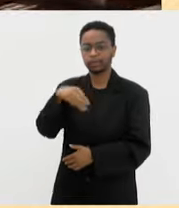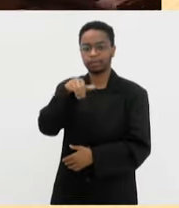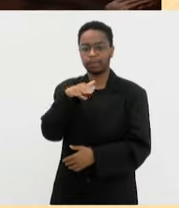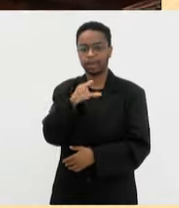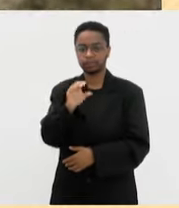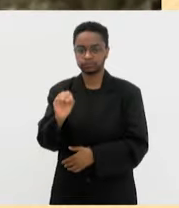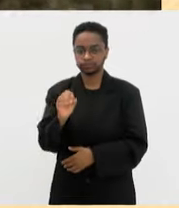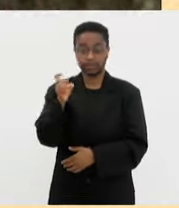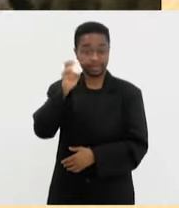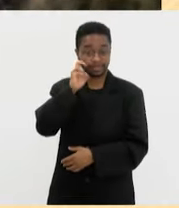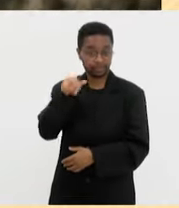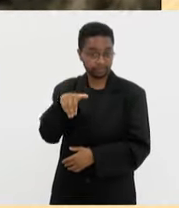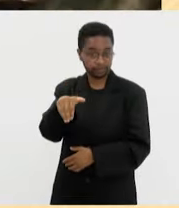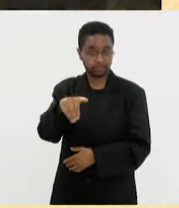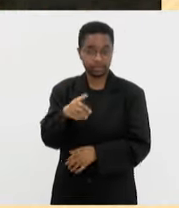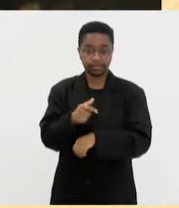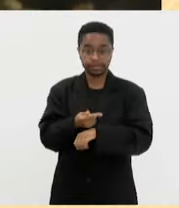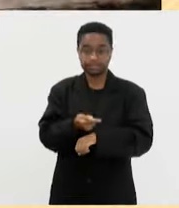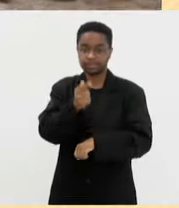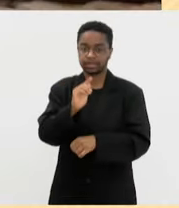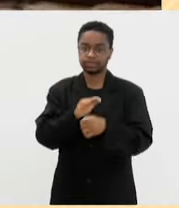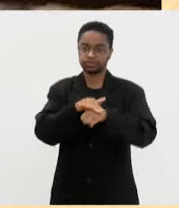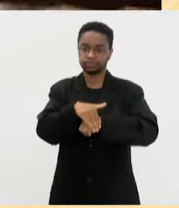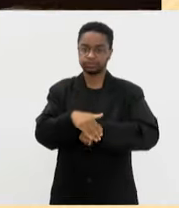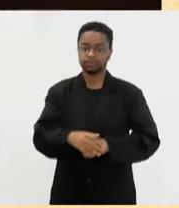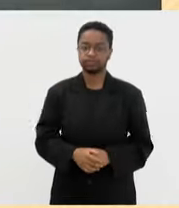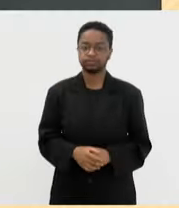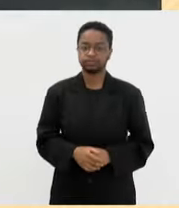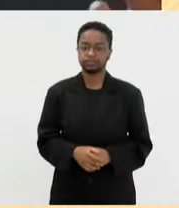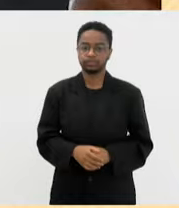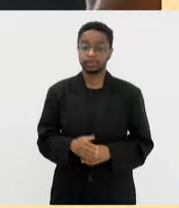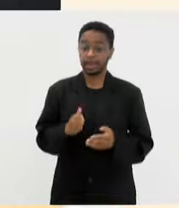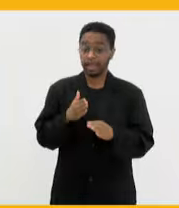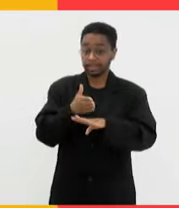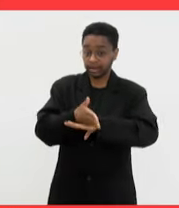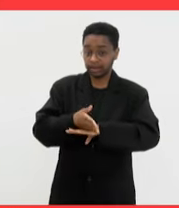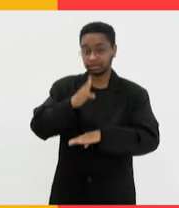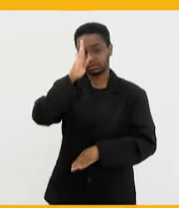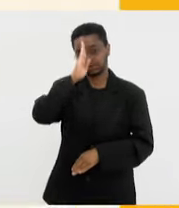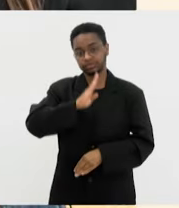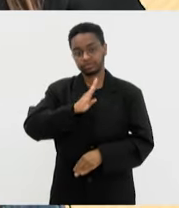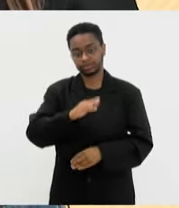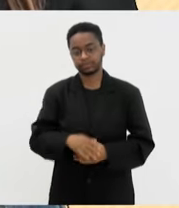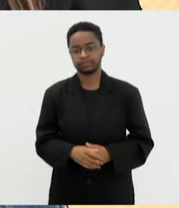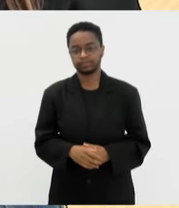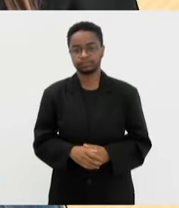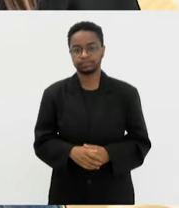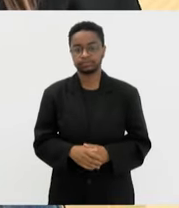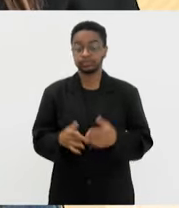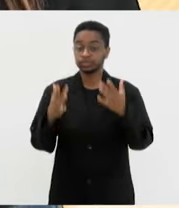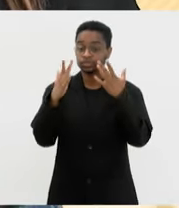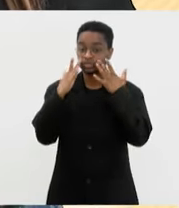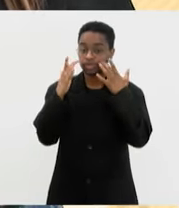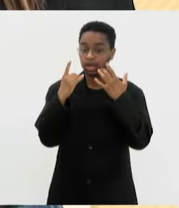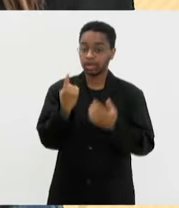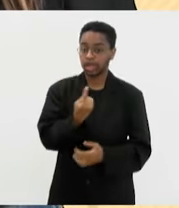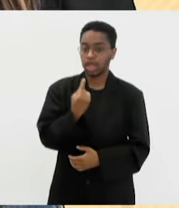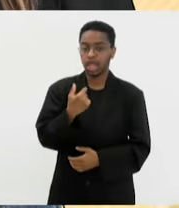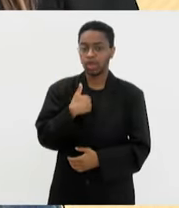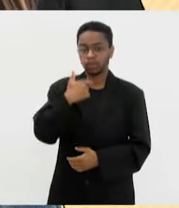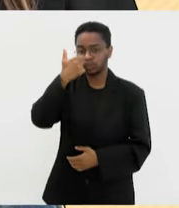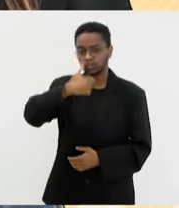março, quinta-feira, às 7 horas da noite. A entrada é gratuita. O monólogo Eu Não Sou Harvey,